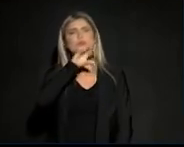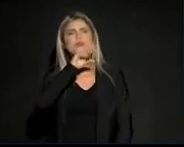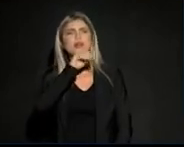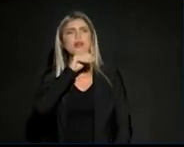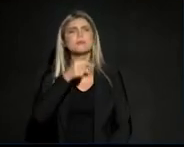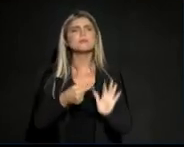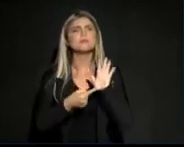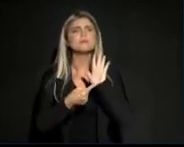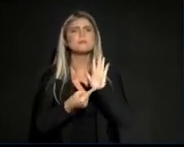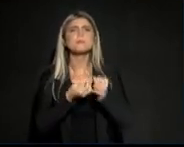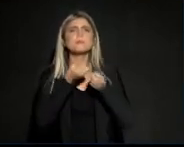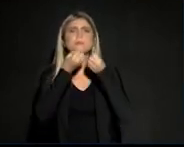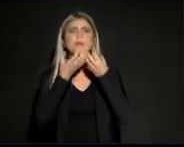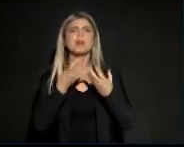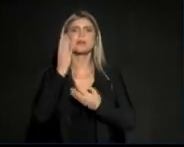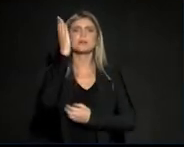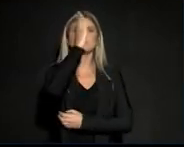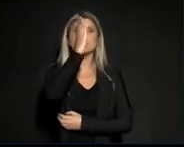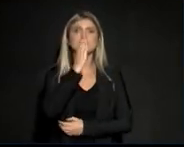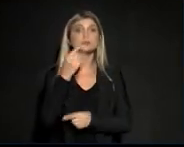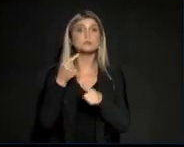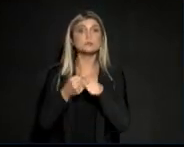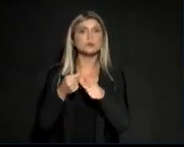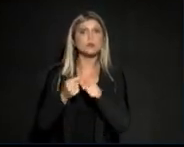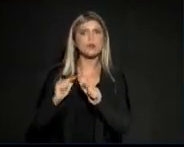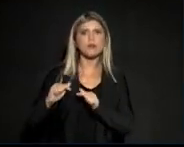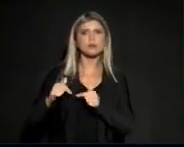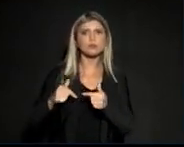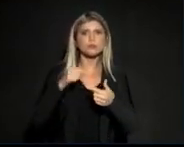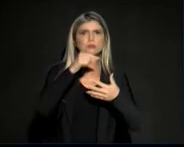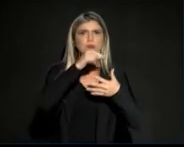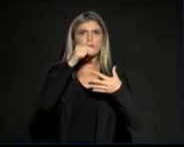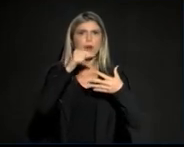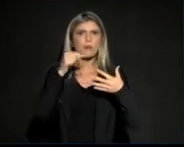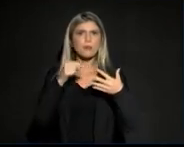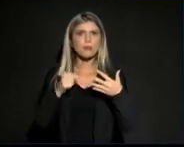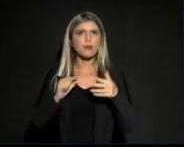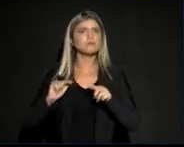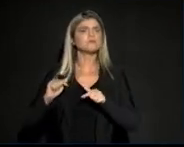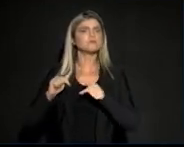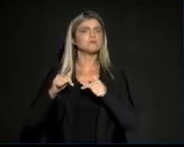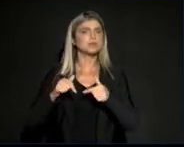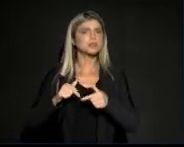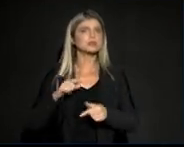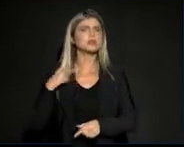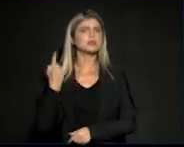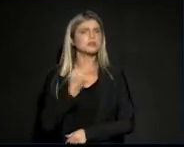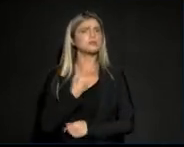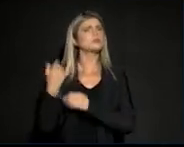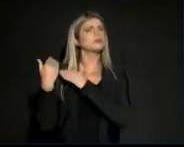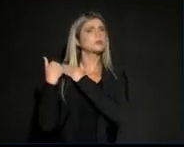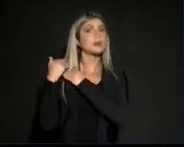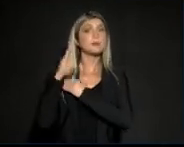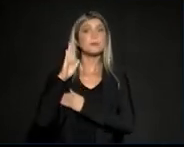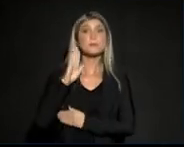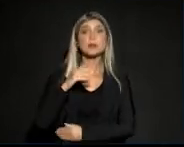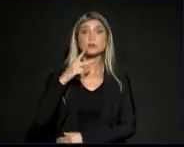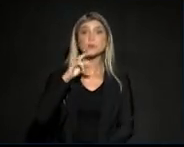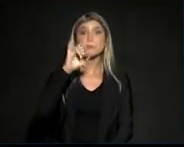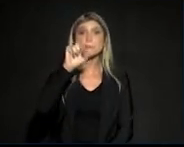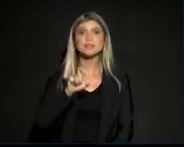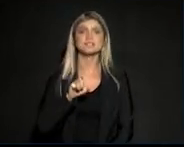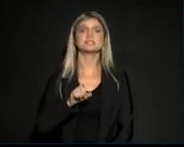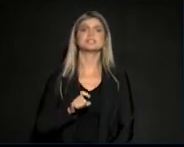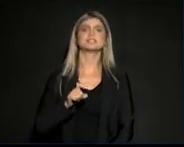porque o conjunto de ações que foram feitas e a gente cada um aqui é um a gente disso mas o pics né Roberto era um sinal